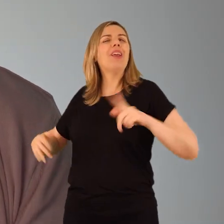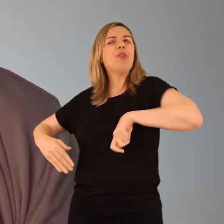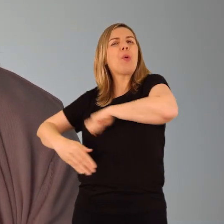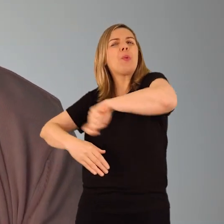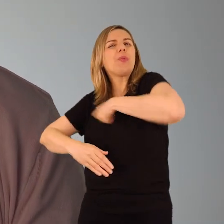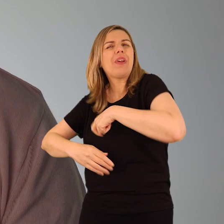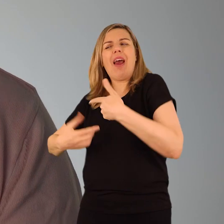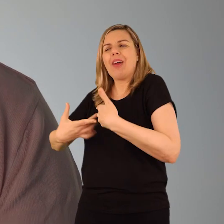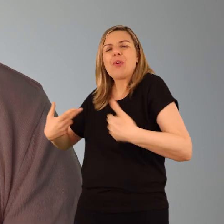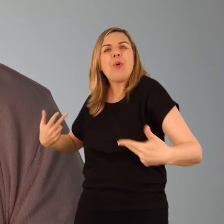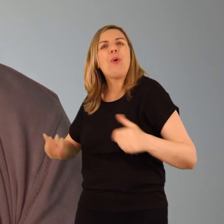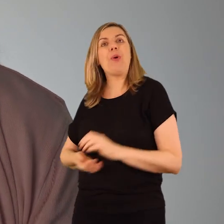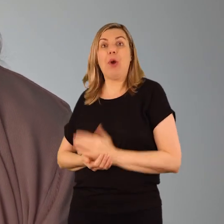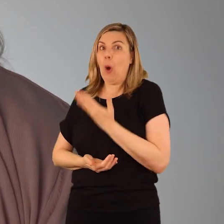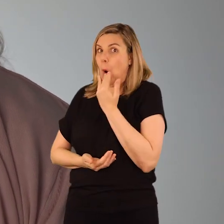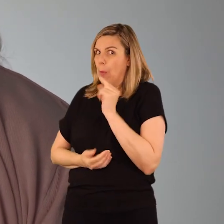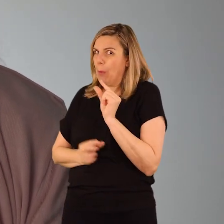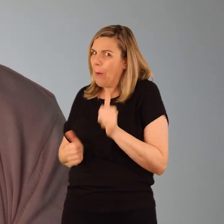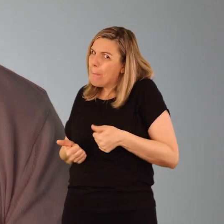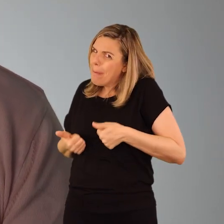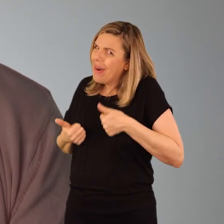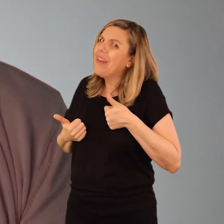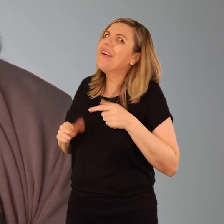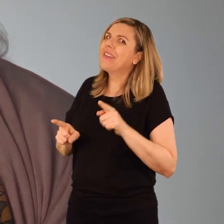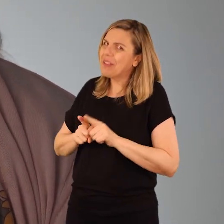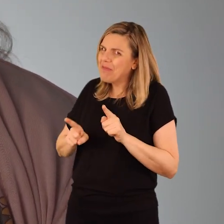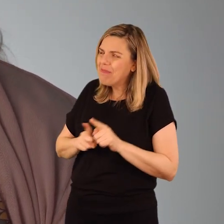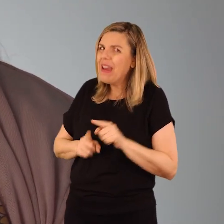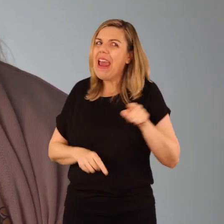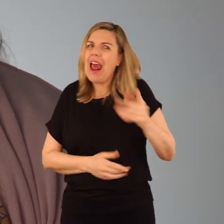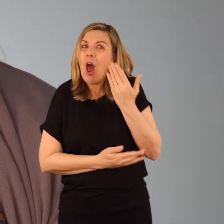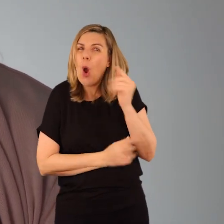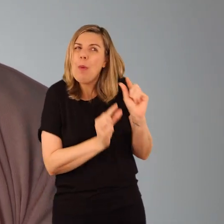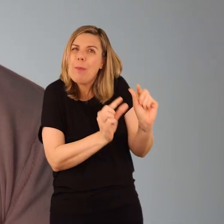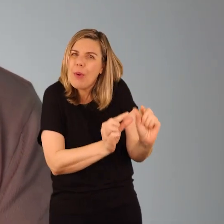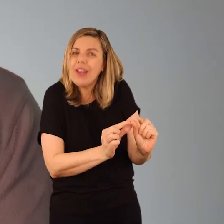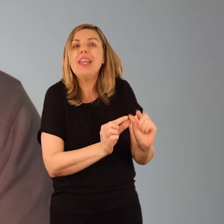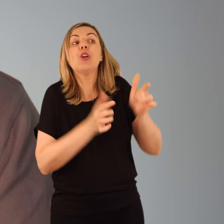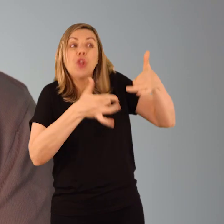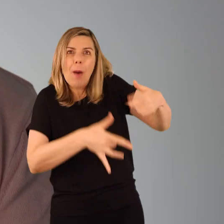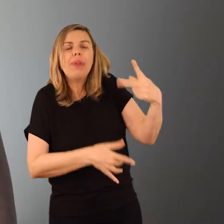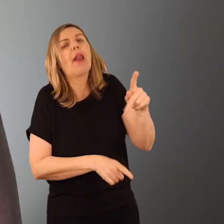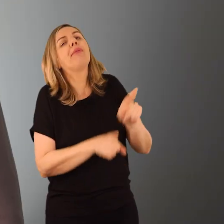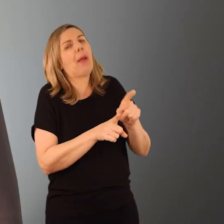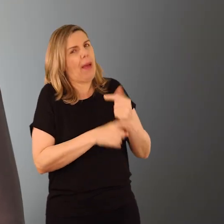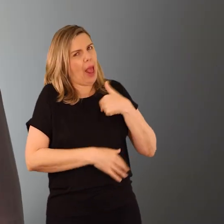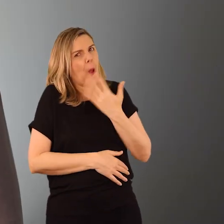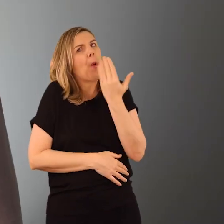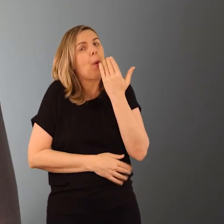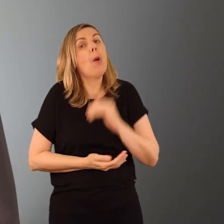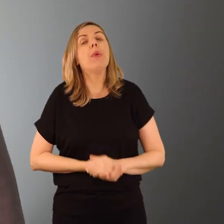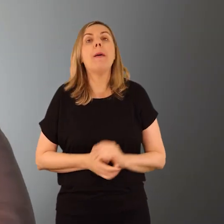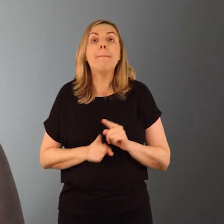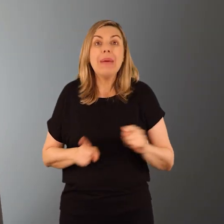as coisas, né? Comer um pouco melhor, né? Ela comia pouquinho, também comia o que sobrava dela. E só